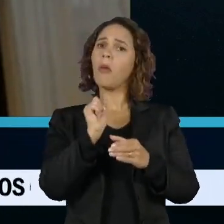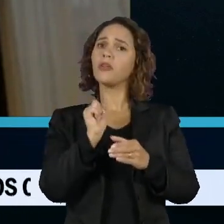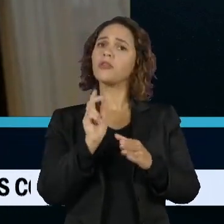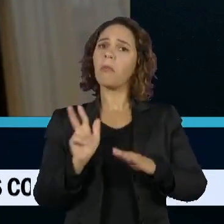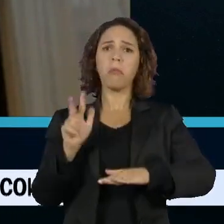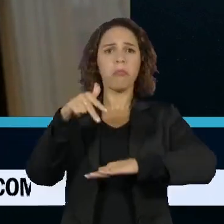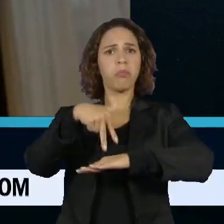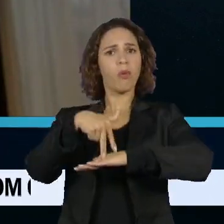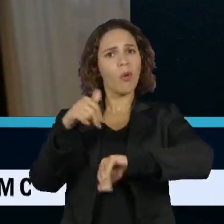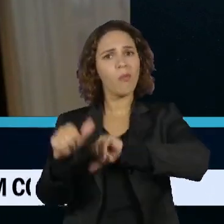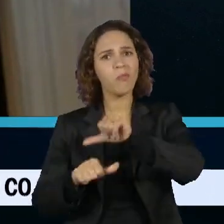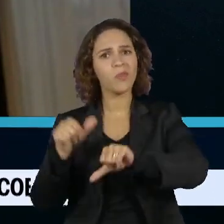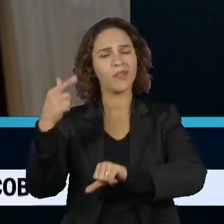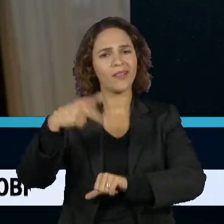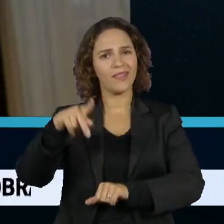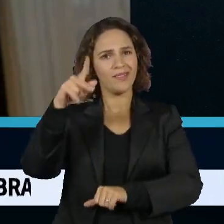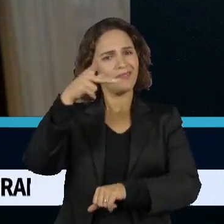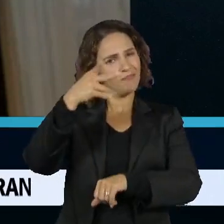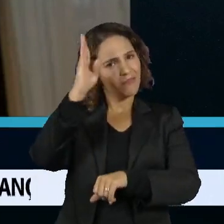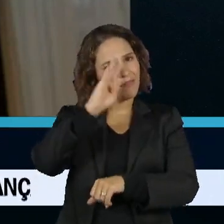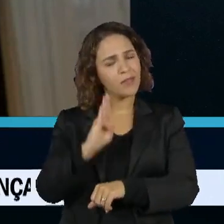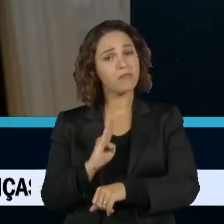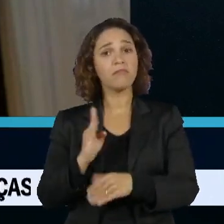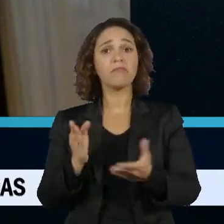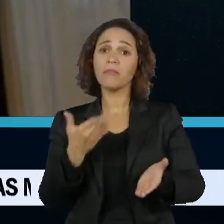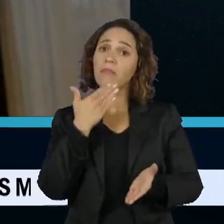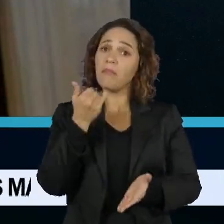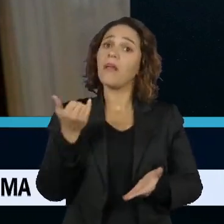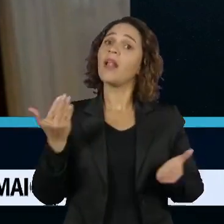país, nada melhor para um político do